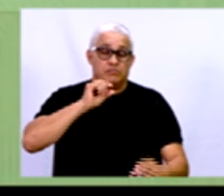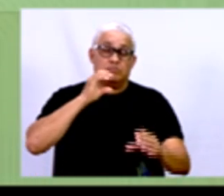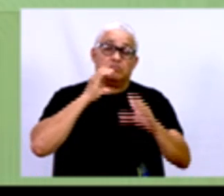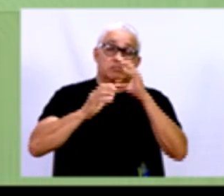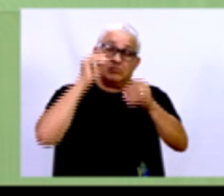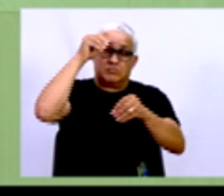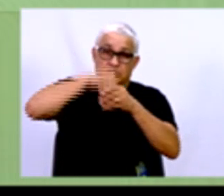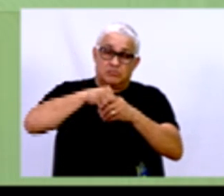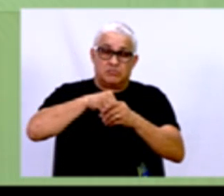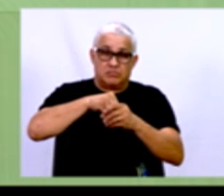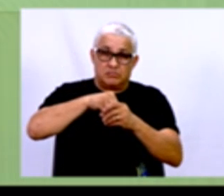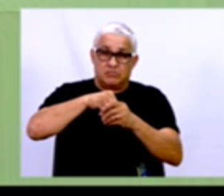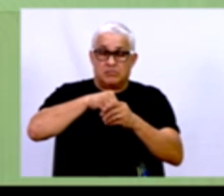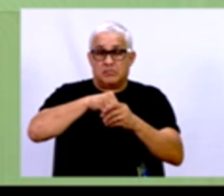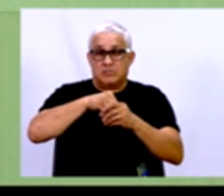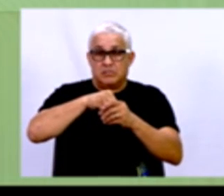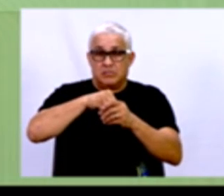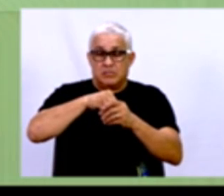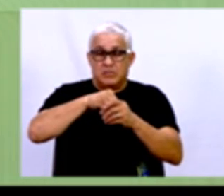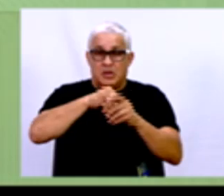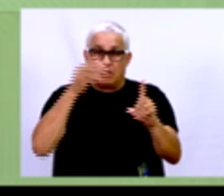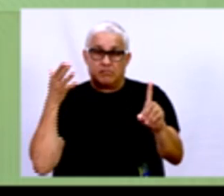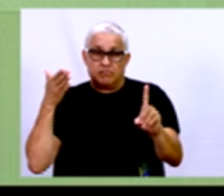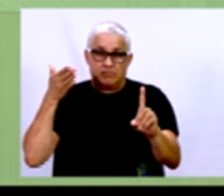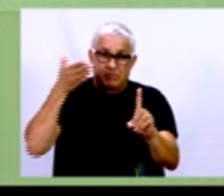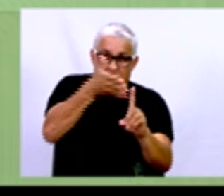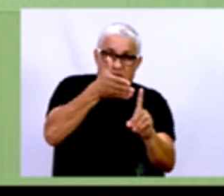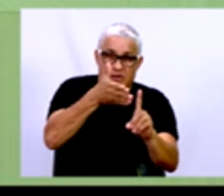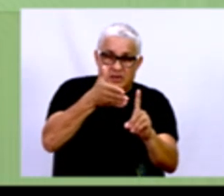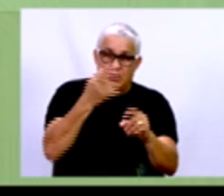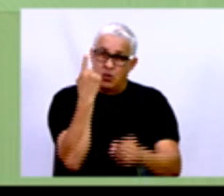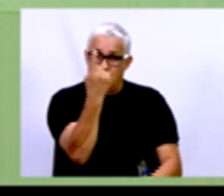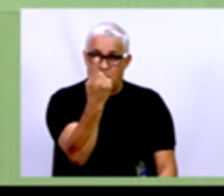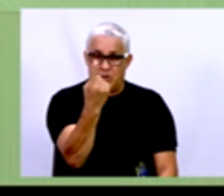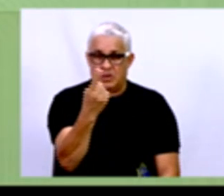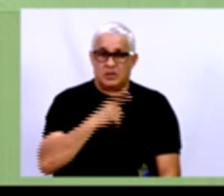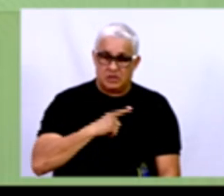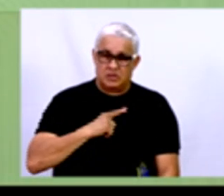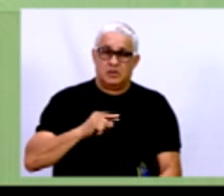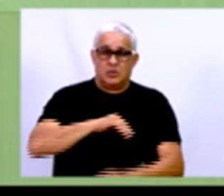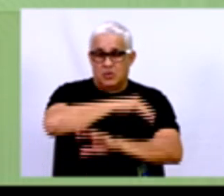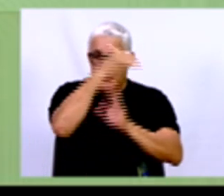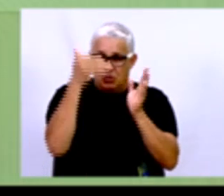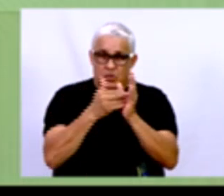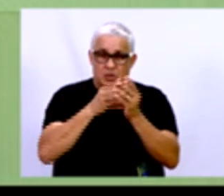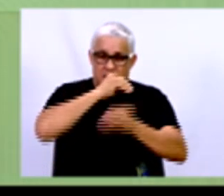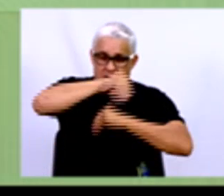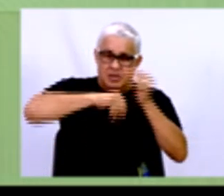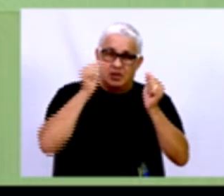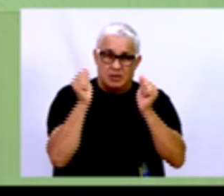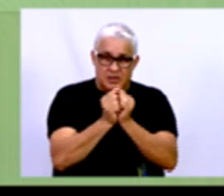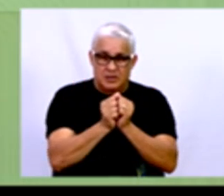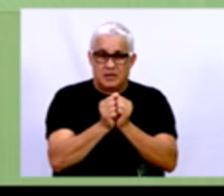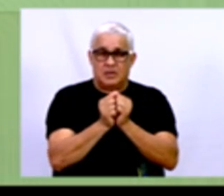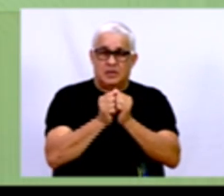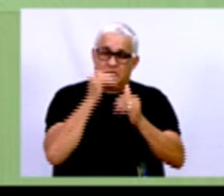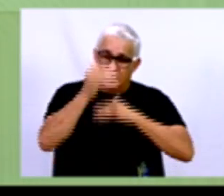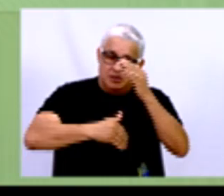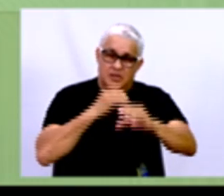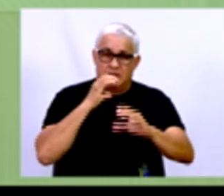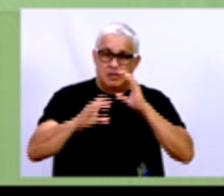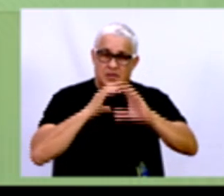vai priorizar um desses elementos. Apesar de todos eles estarem envolvidos no processo de comunicação,